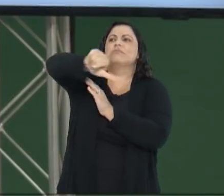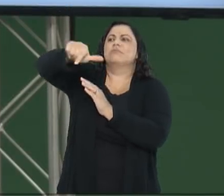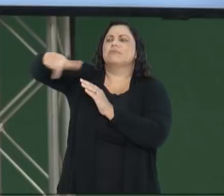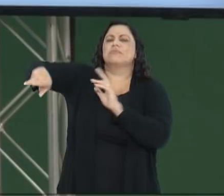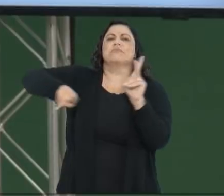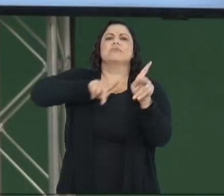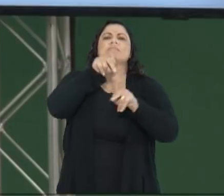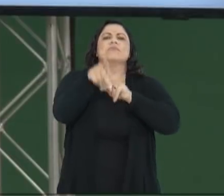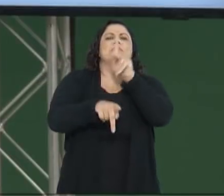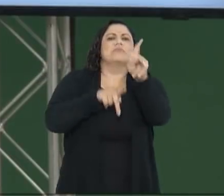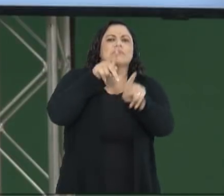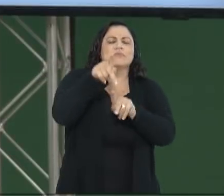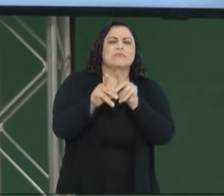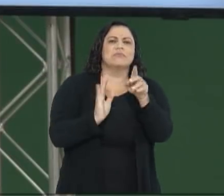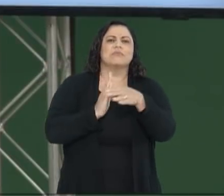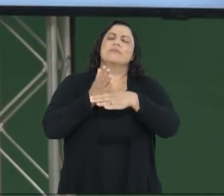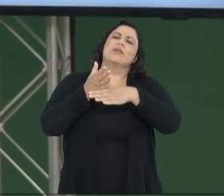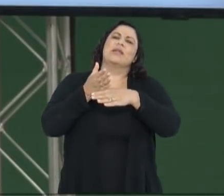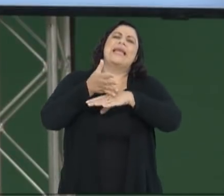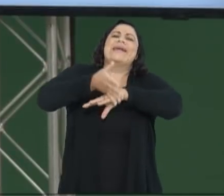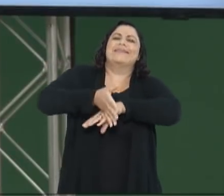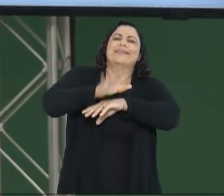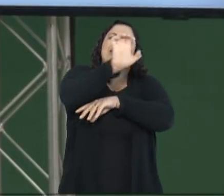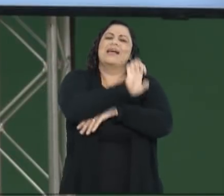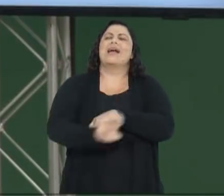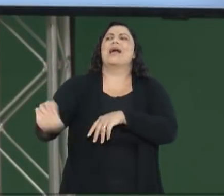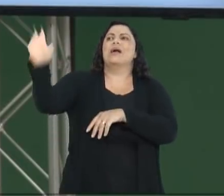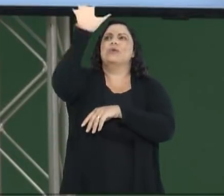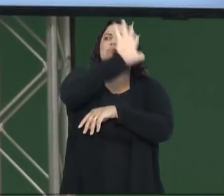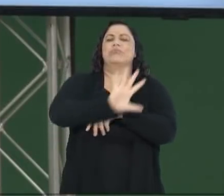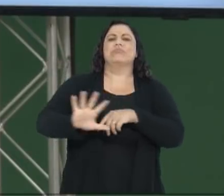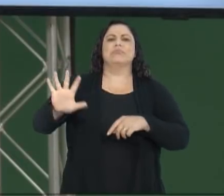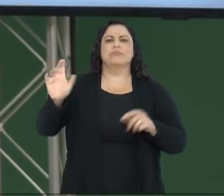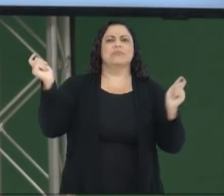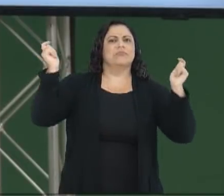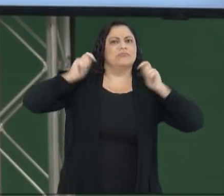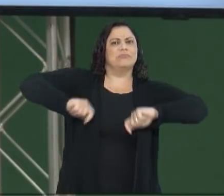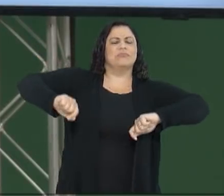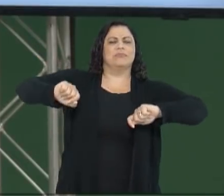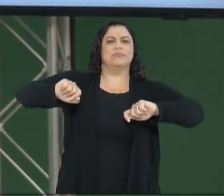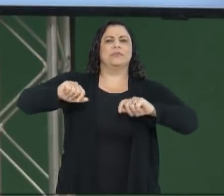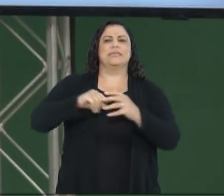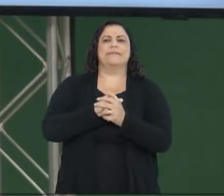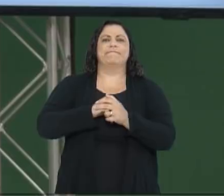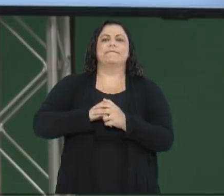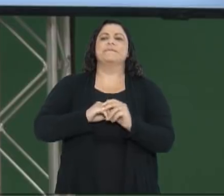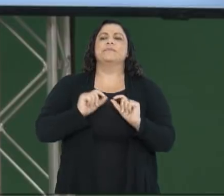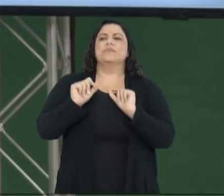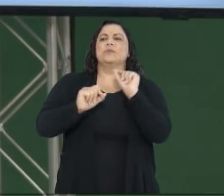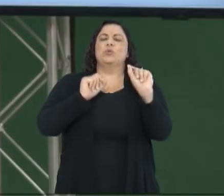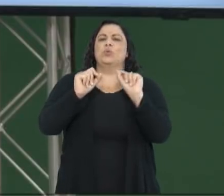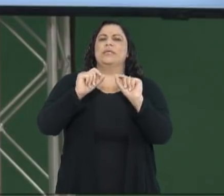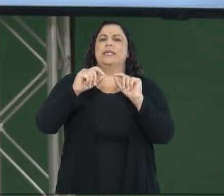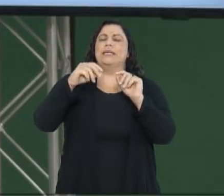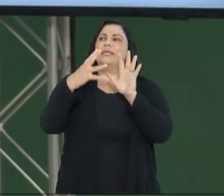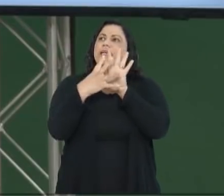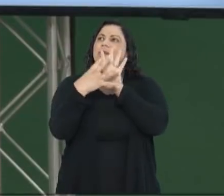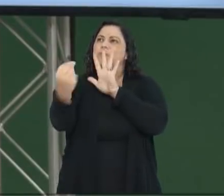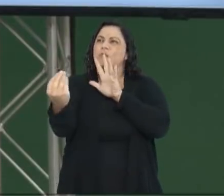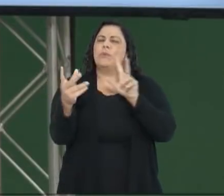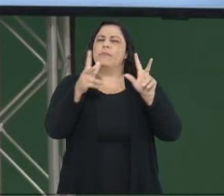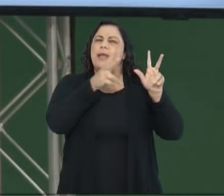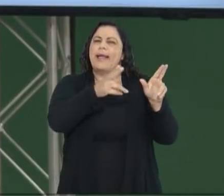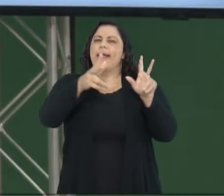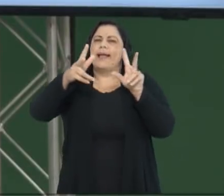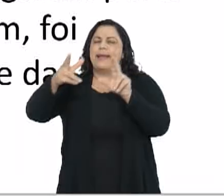continente, ocupando áreas do continente e marcando, né, o que vai refletir depois na cultura da Europa.